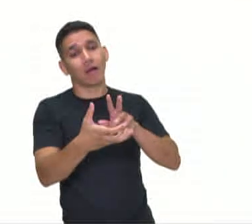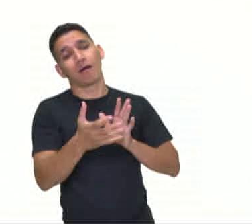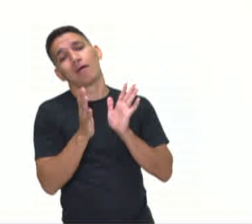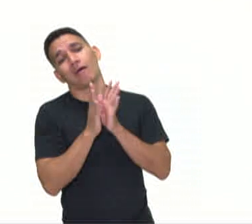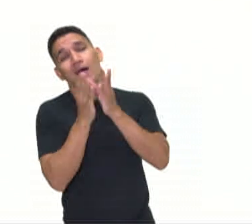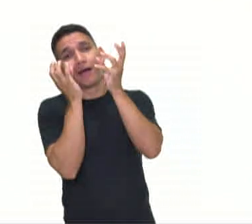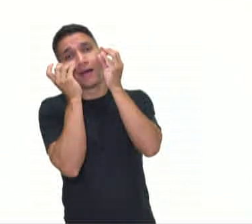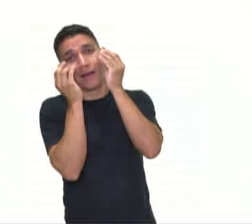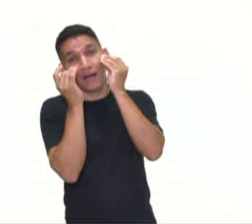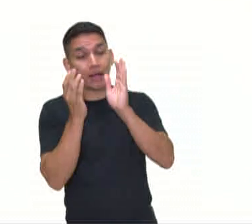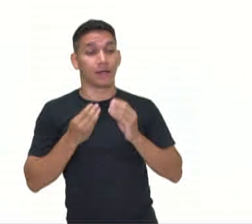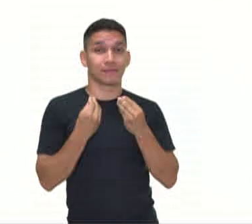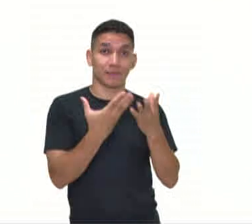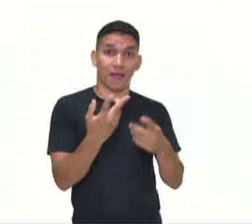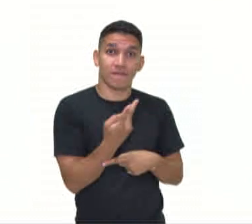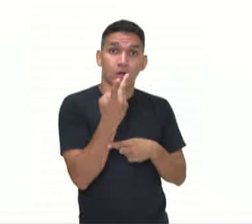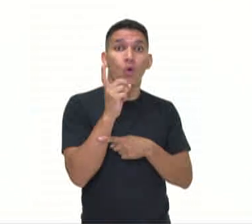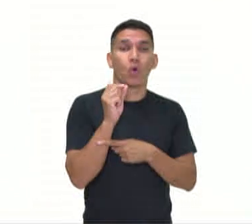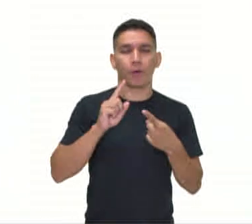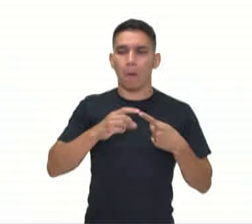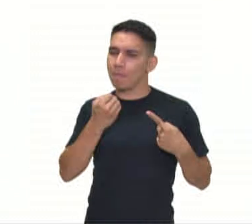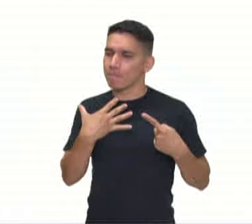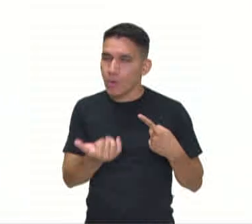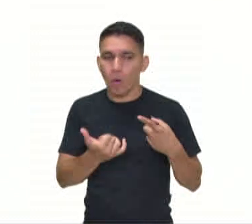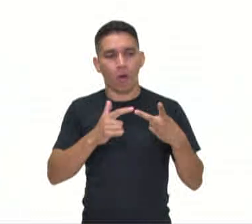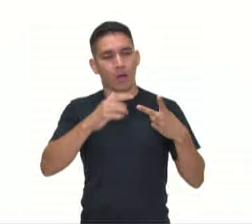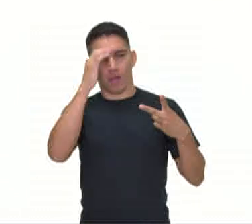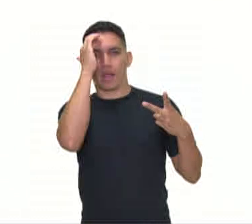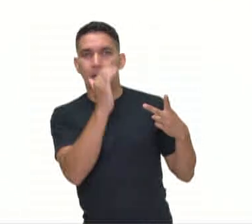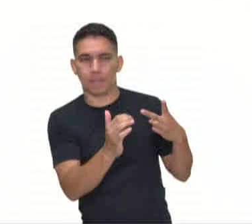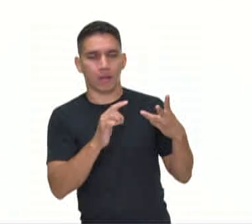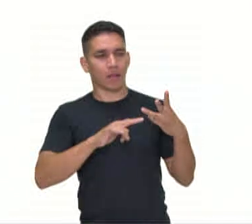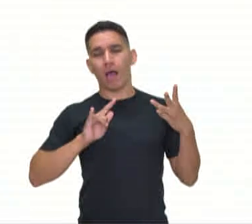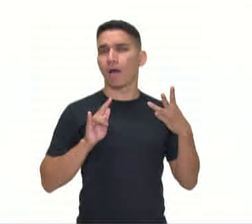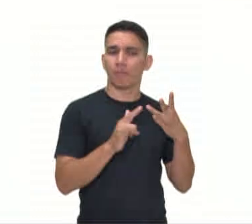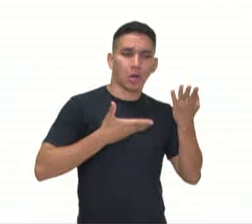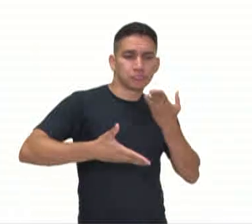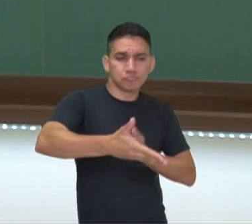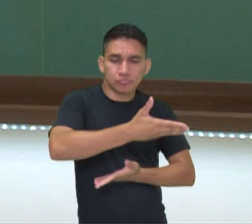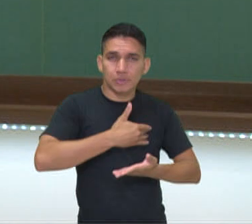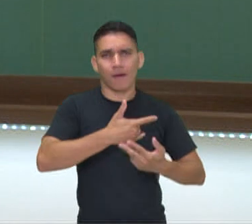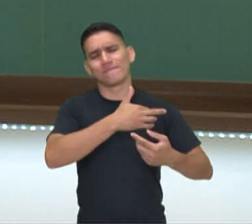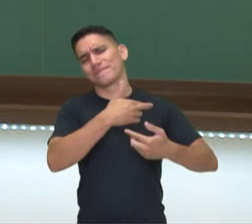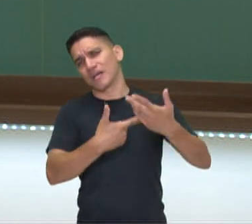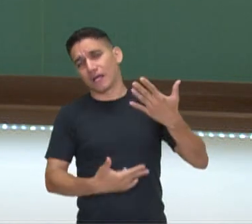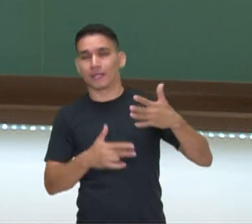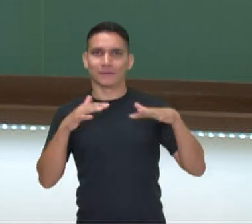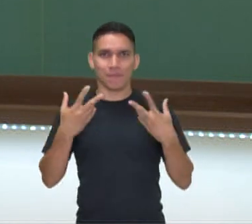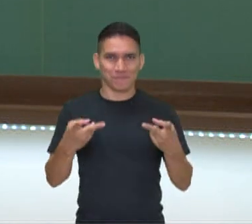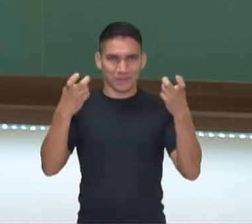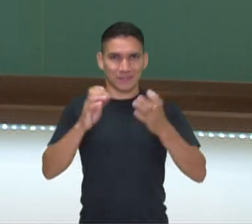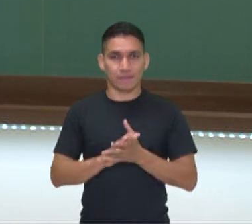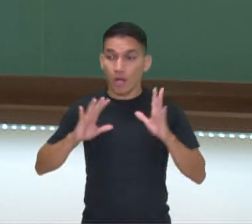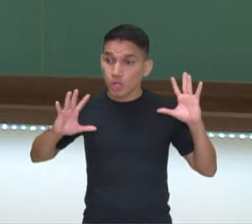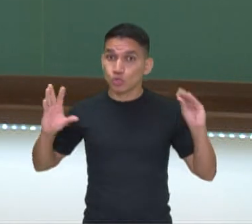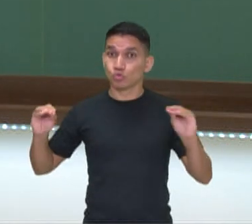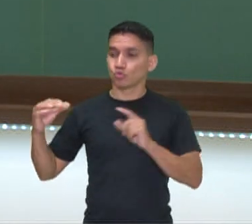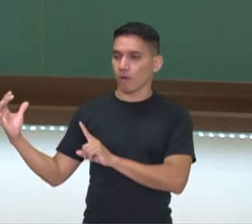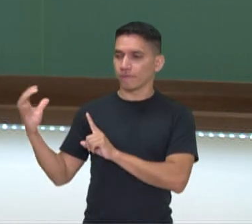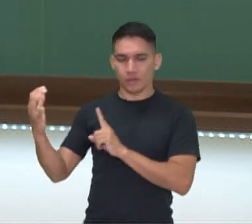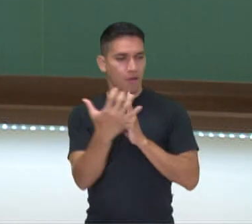como bondade, respeito, amor ao próximo, etc. Então veja, tudo aquilo que me afeta